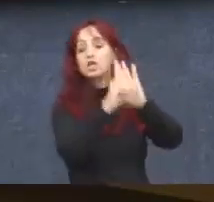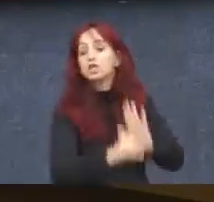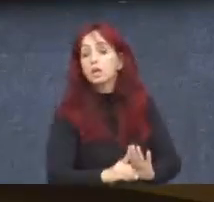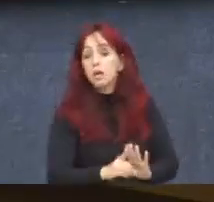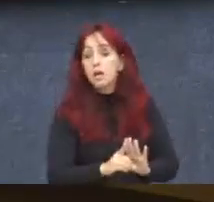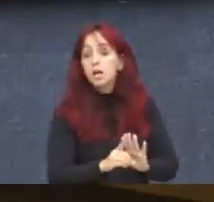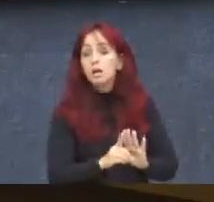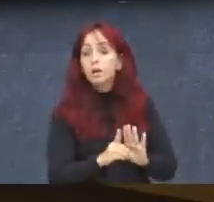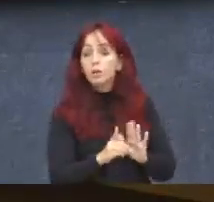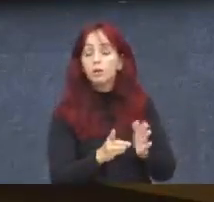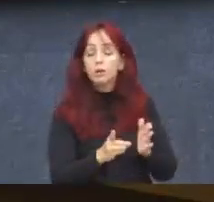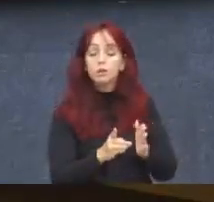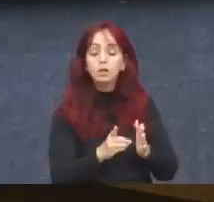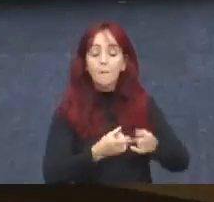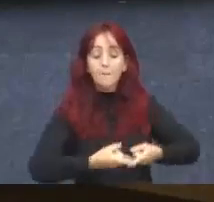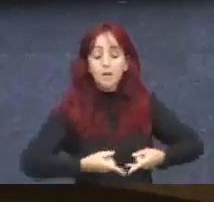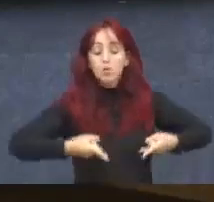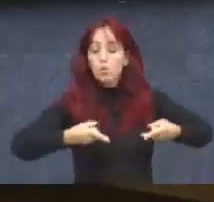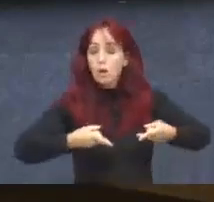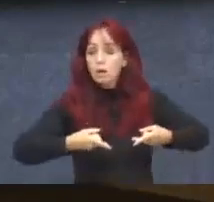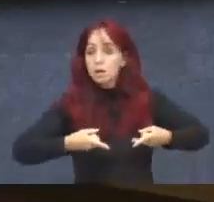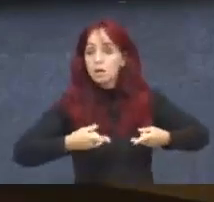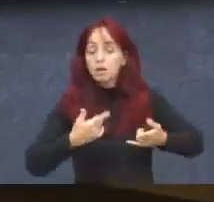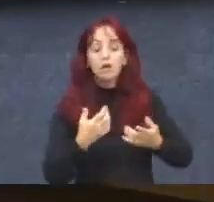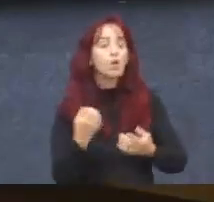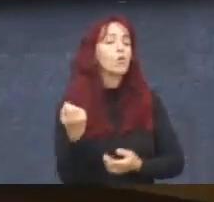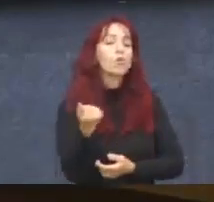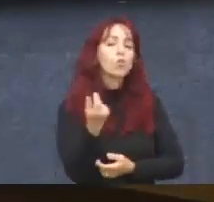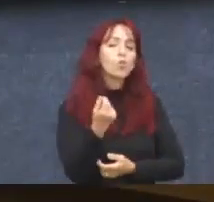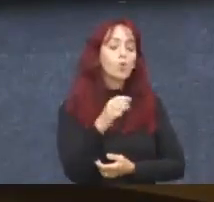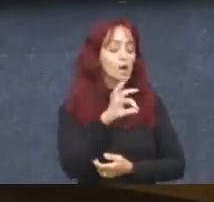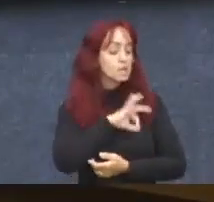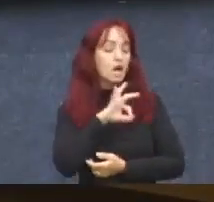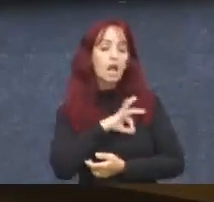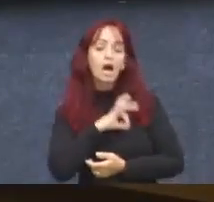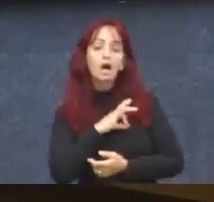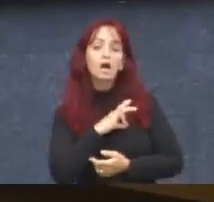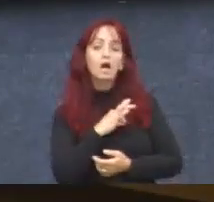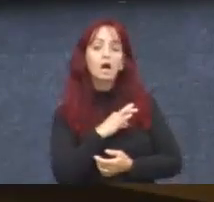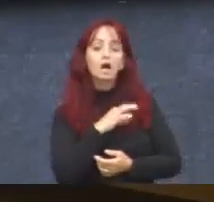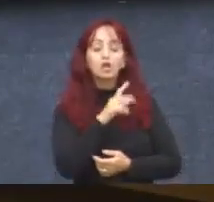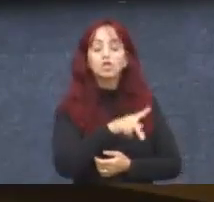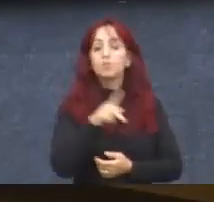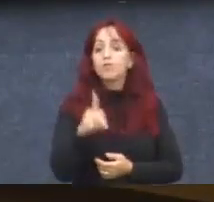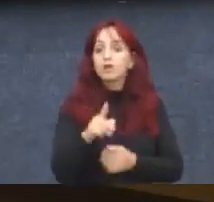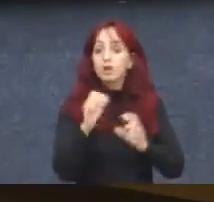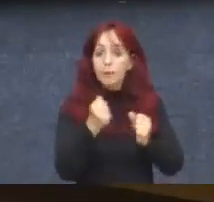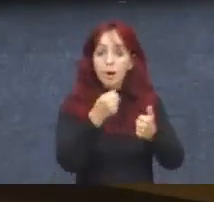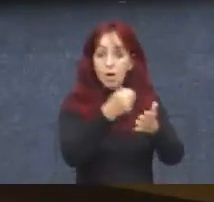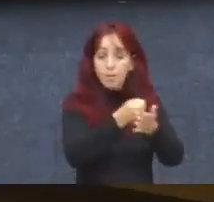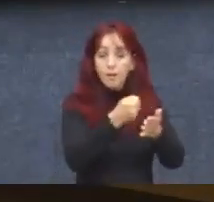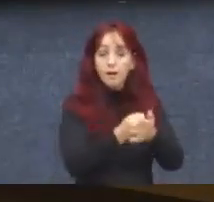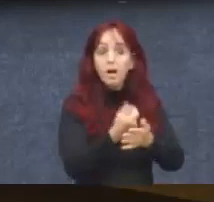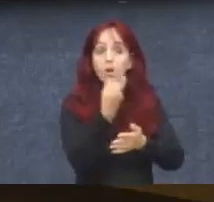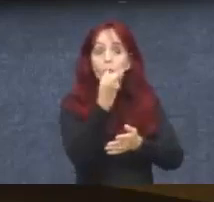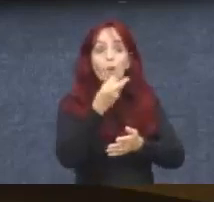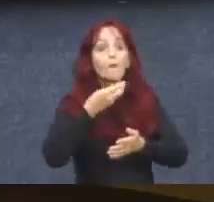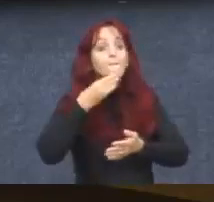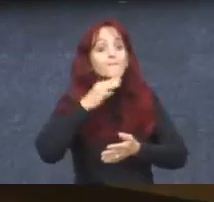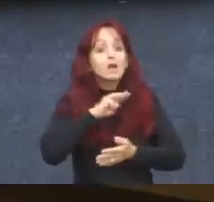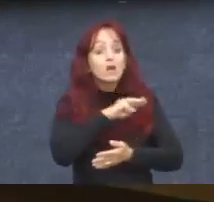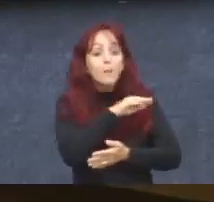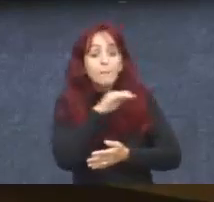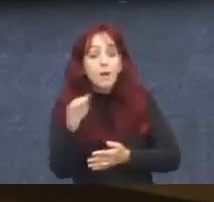menstruar? Sabe quantos salários de professores nós poderíamos pagar com R$ 1,5 milhão de reais de dinheiro